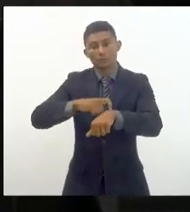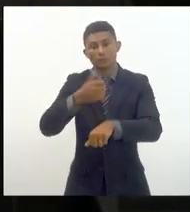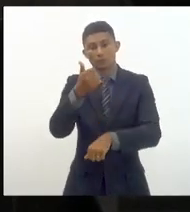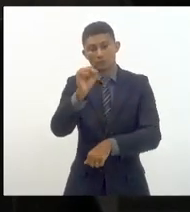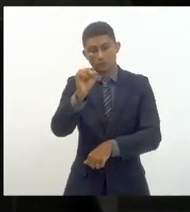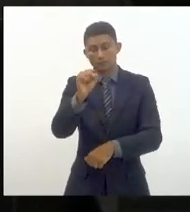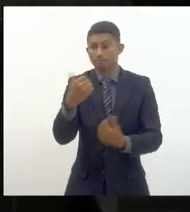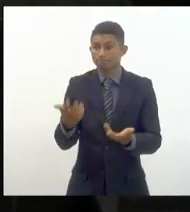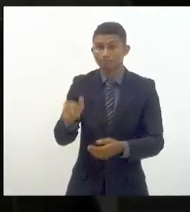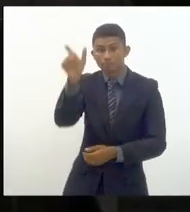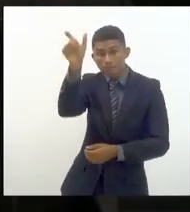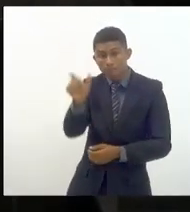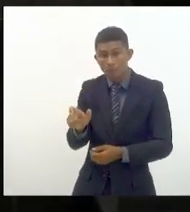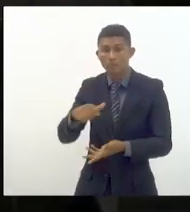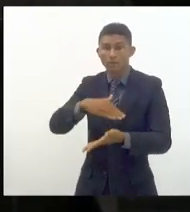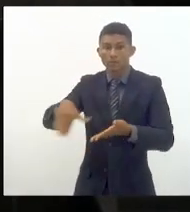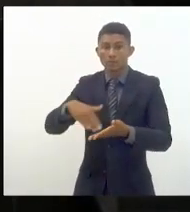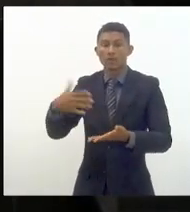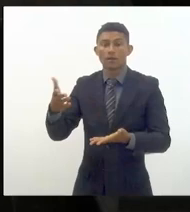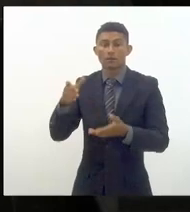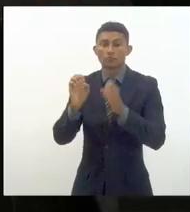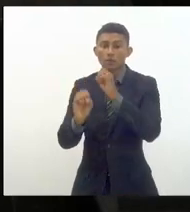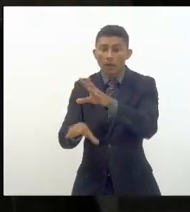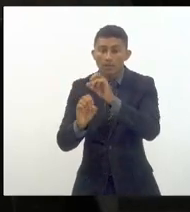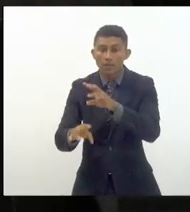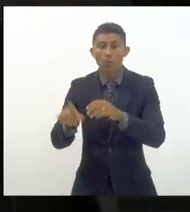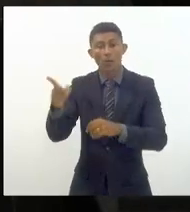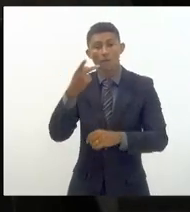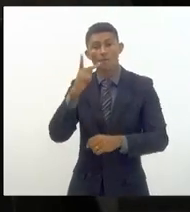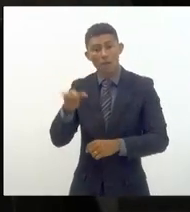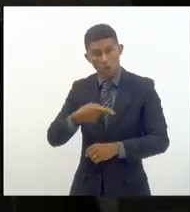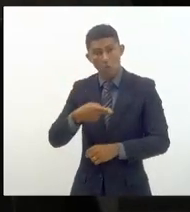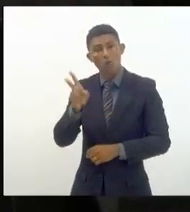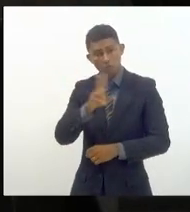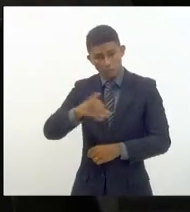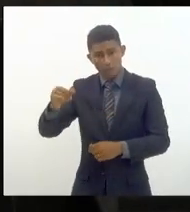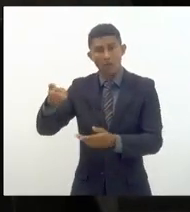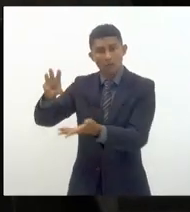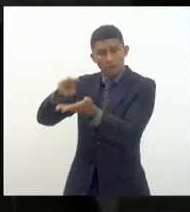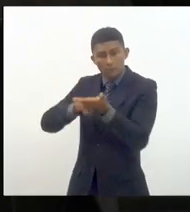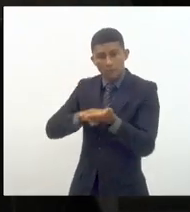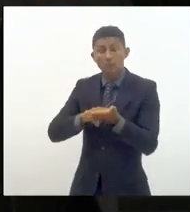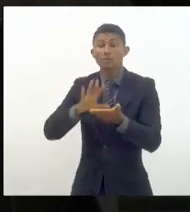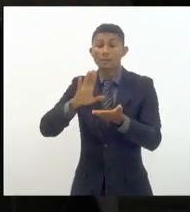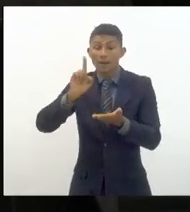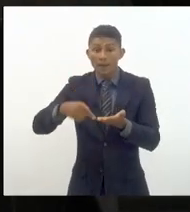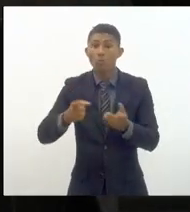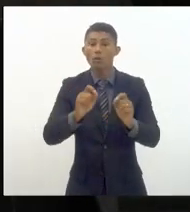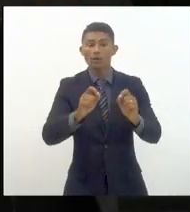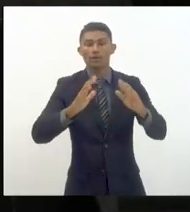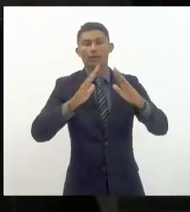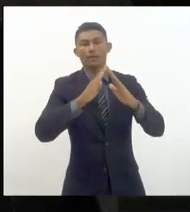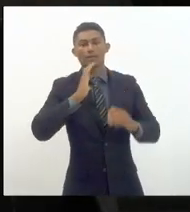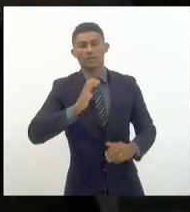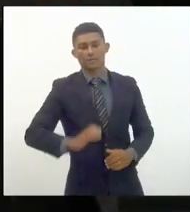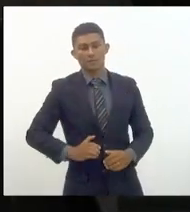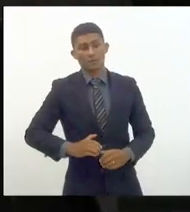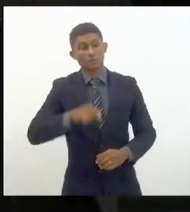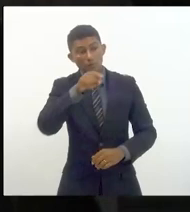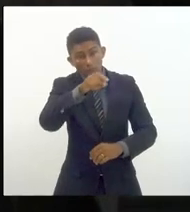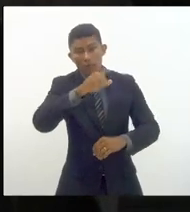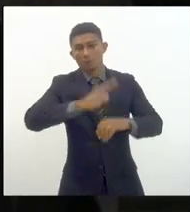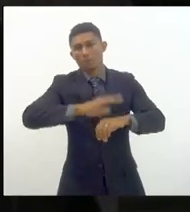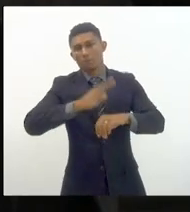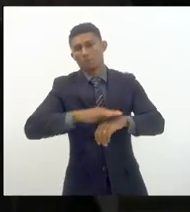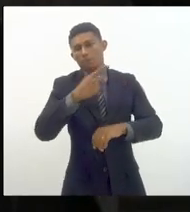tendo informado que chegaria Mas quem manda para casa a educação isso vendo Palácio Guanabara e pela casa civil daquelas